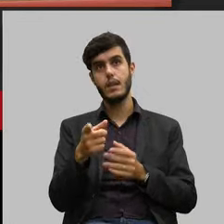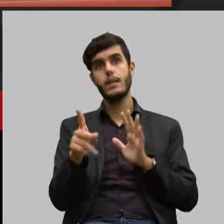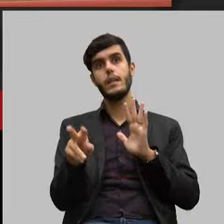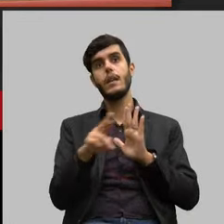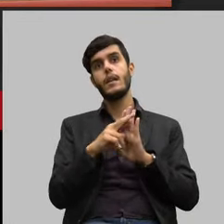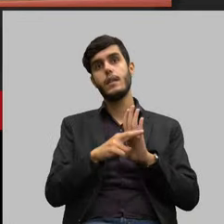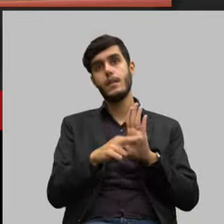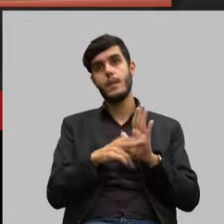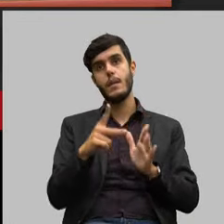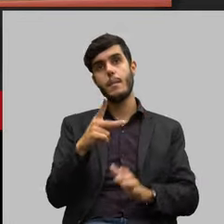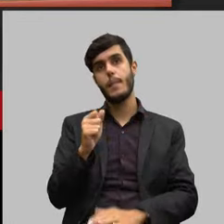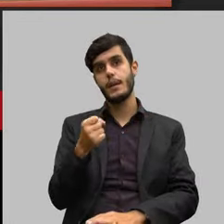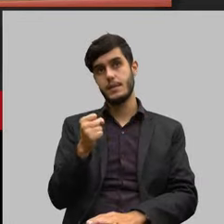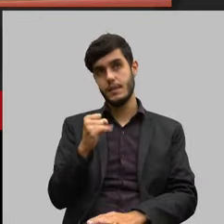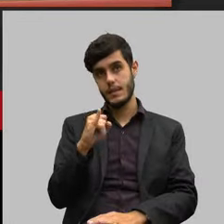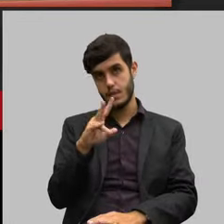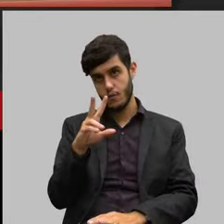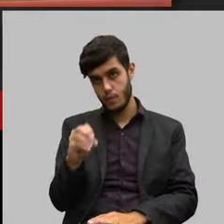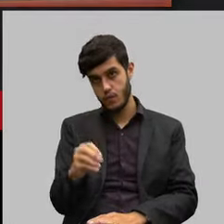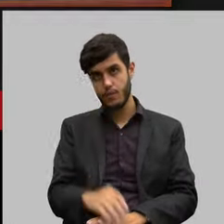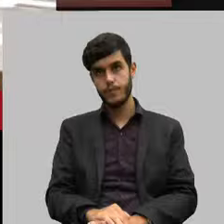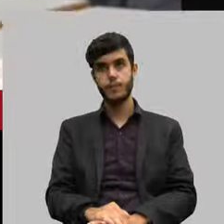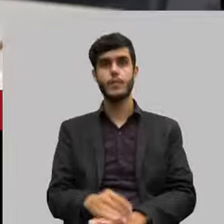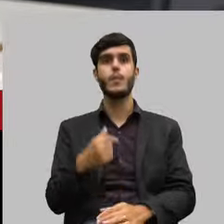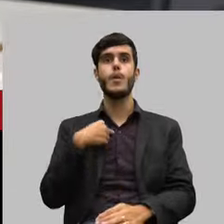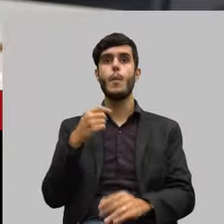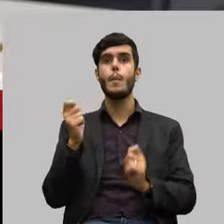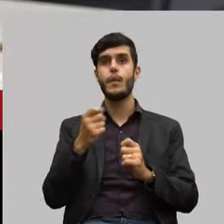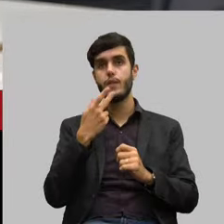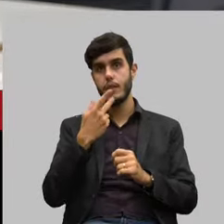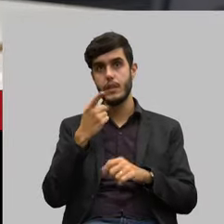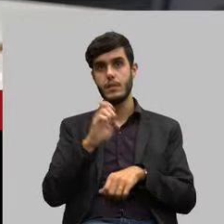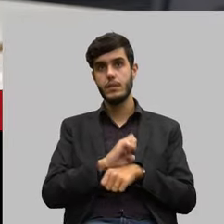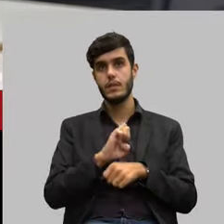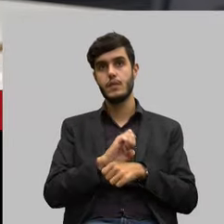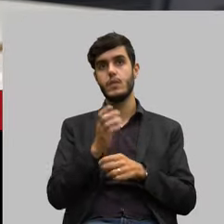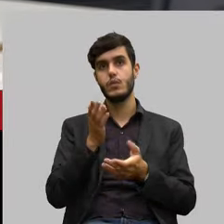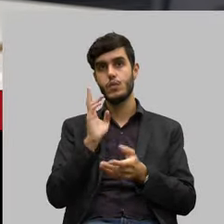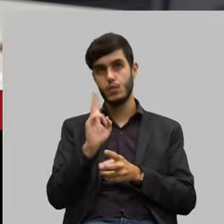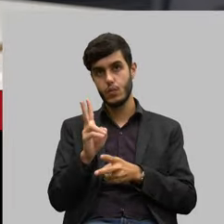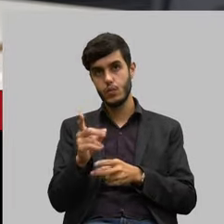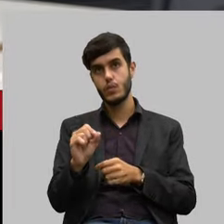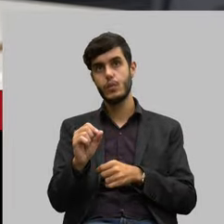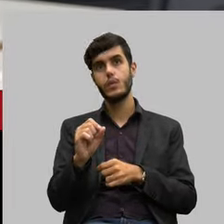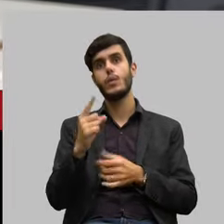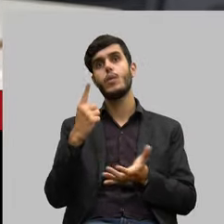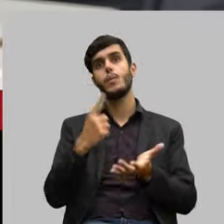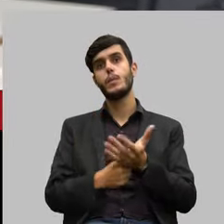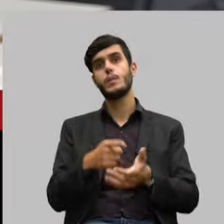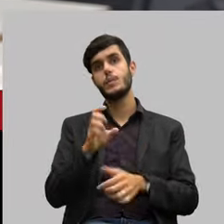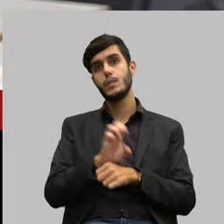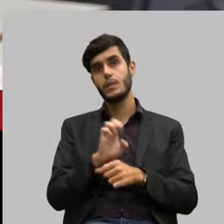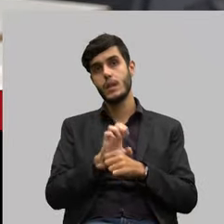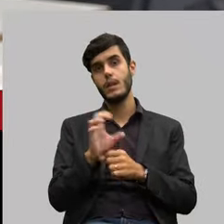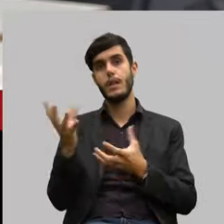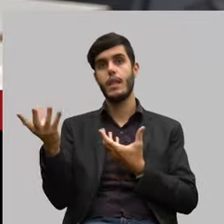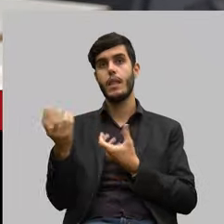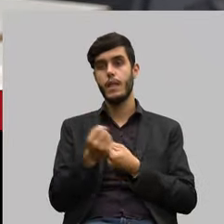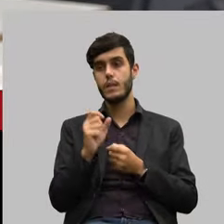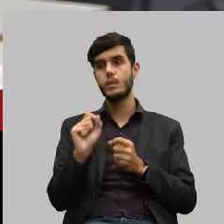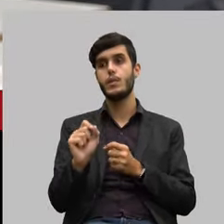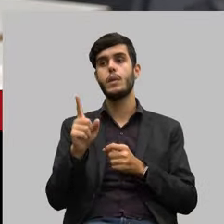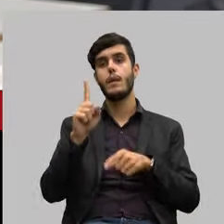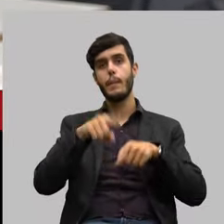passivos que possam ter o que eu posso dizer é que o estado permanece com compromisso de atendimento aos índices o gasto com